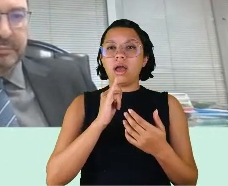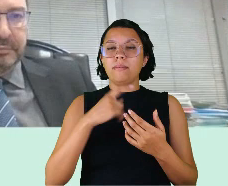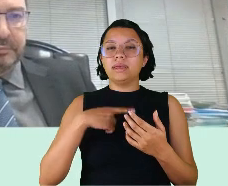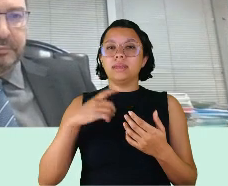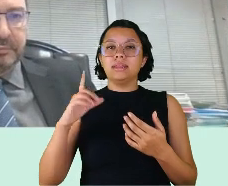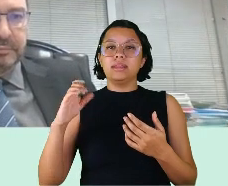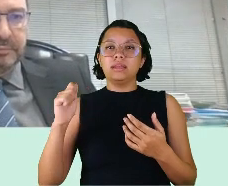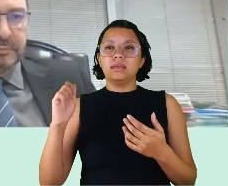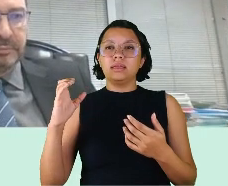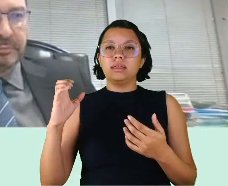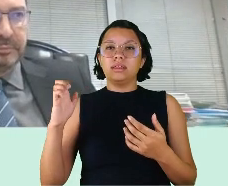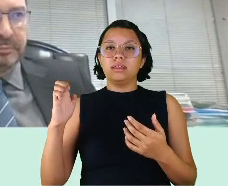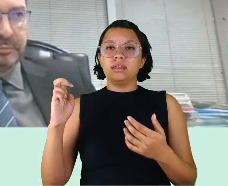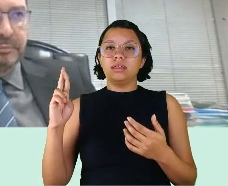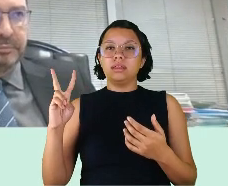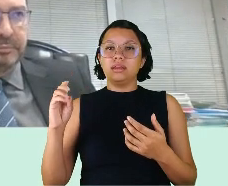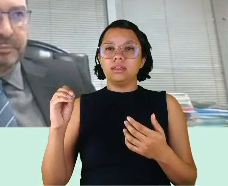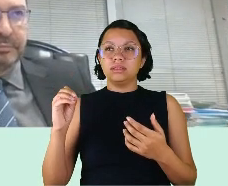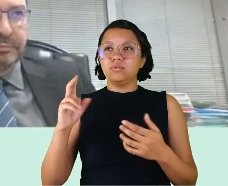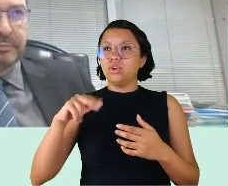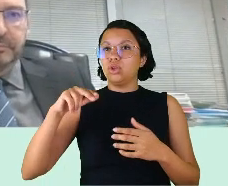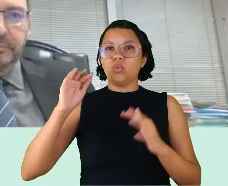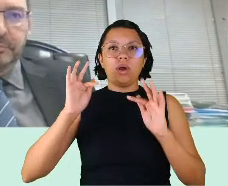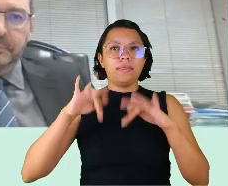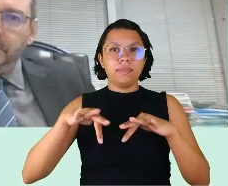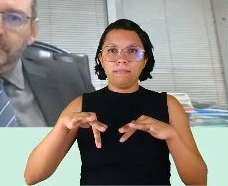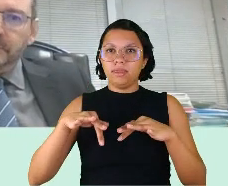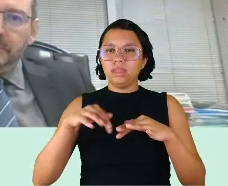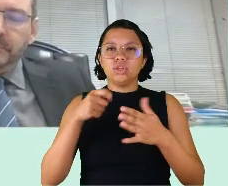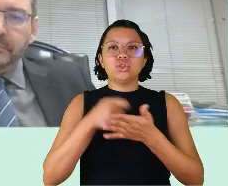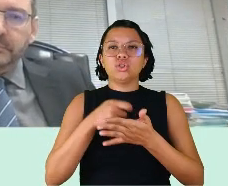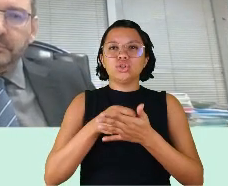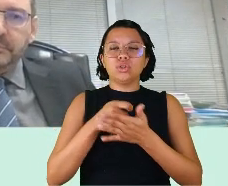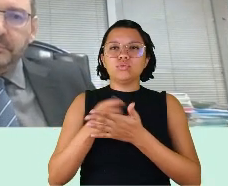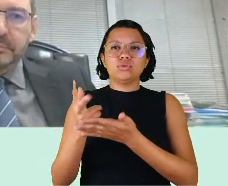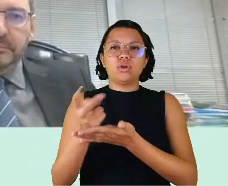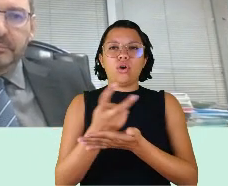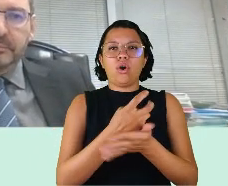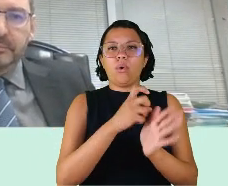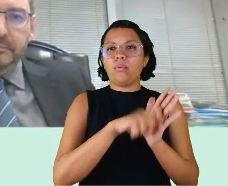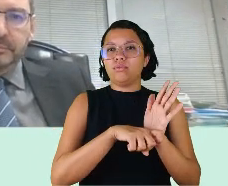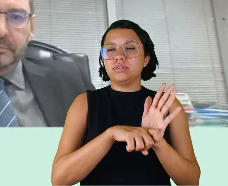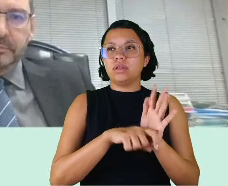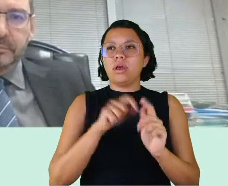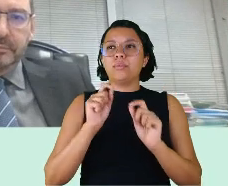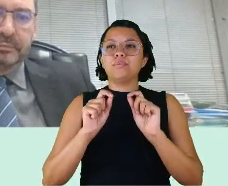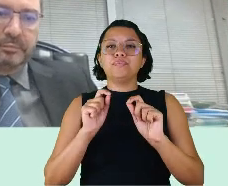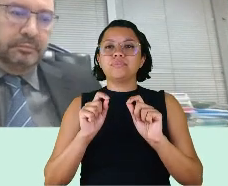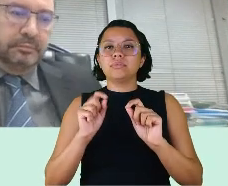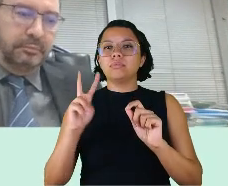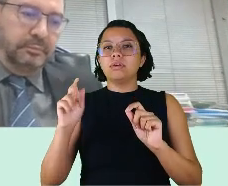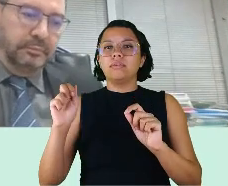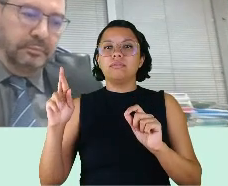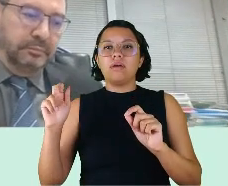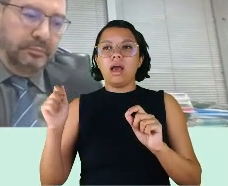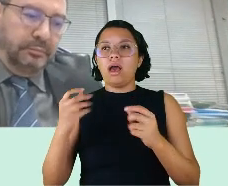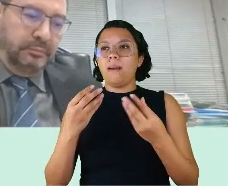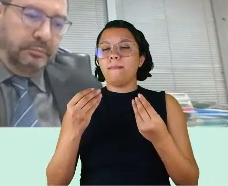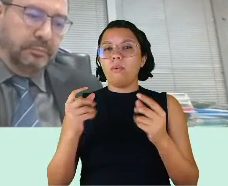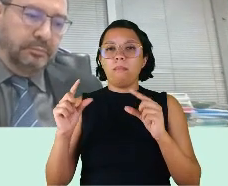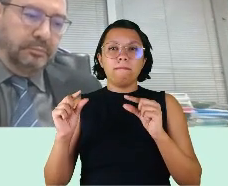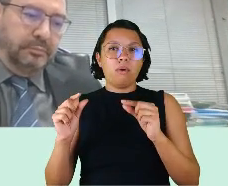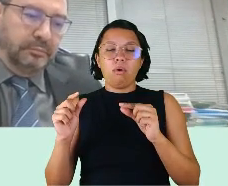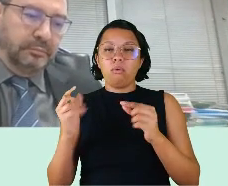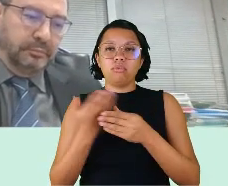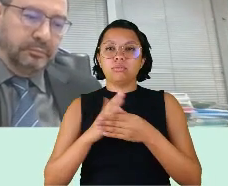tem acervos invencíveis de execução fiscal, a gente tem que analisar de uma forma. Quem tem uma vara civil com poucos processos, de